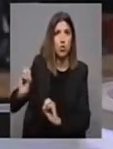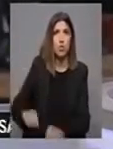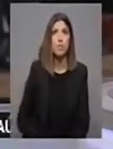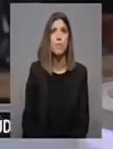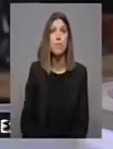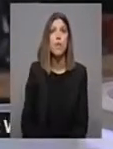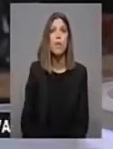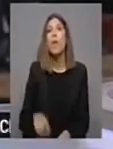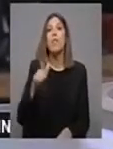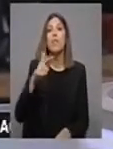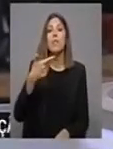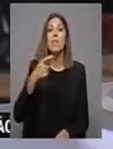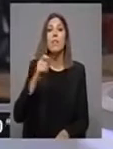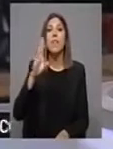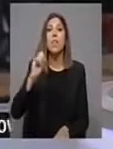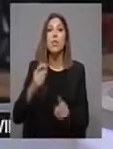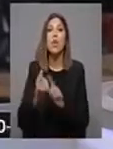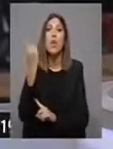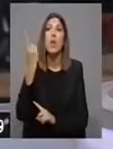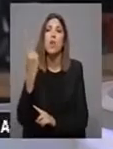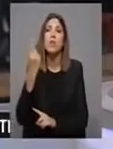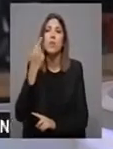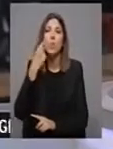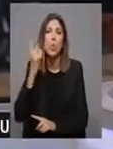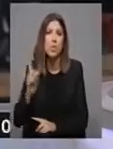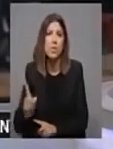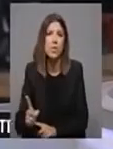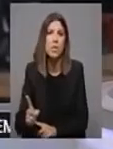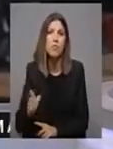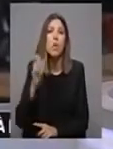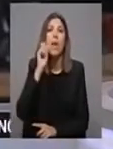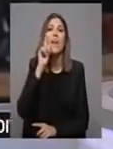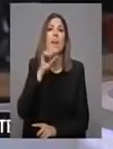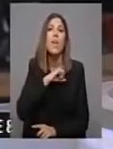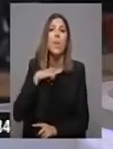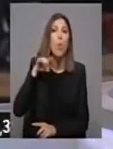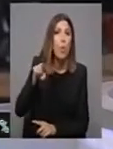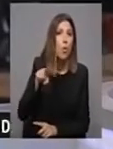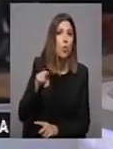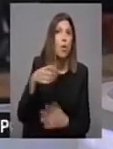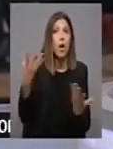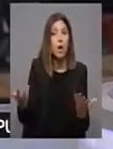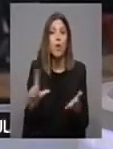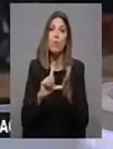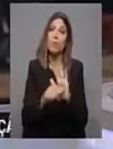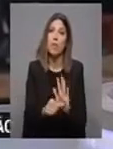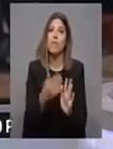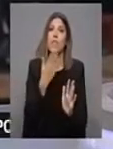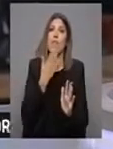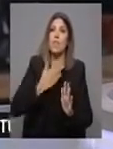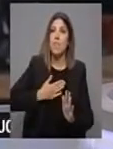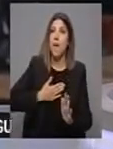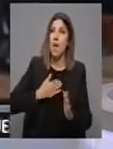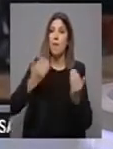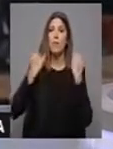propriedade, não sabemos muitas vezes quem é o proprietário e onde é que ela se localiza, e aquilo que este projeto nos vai permitir agora é saber